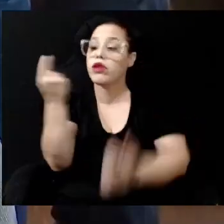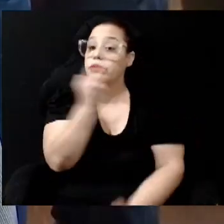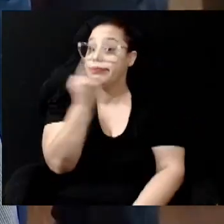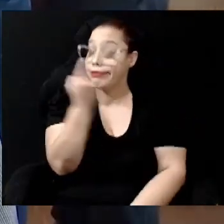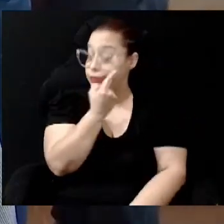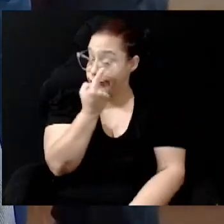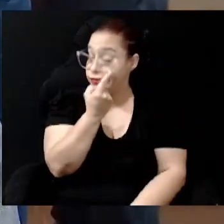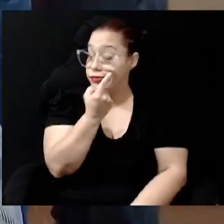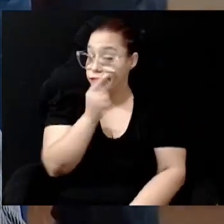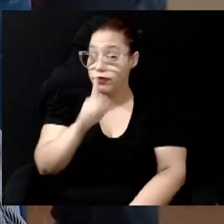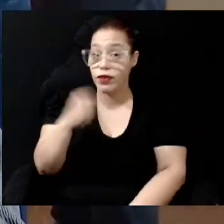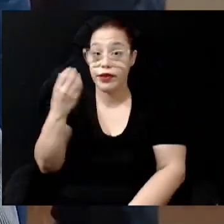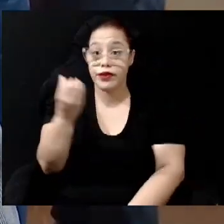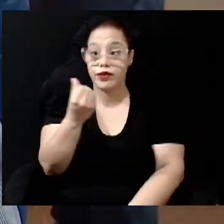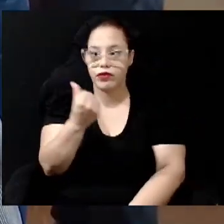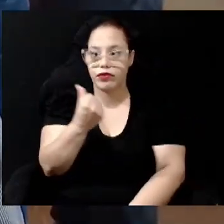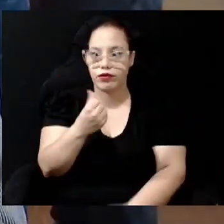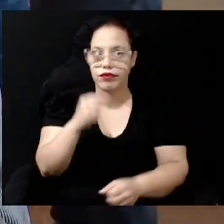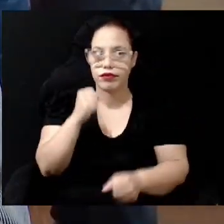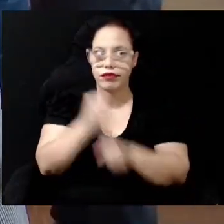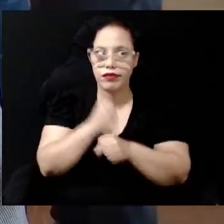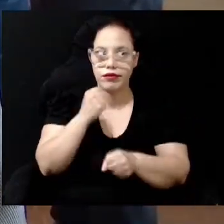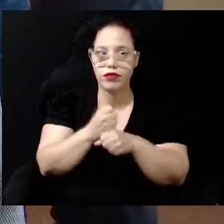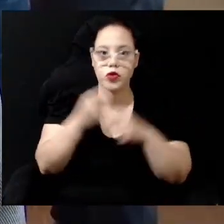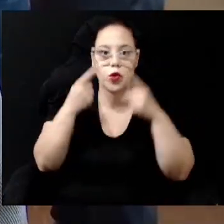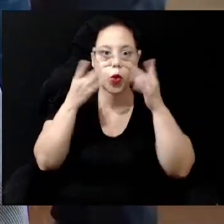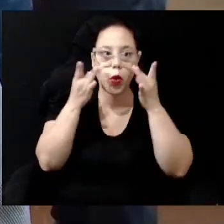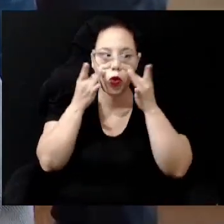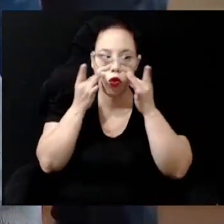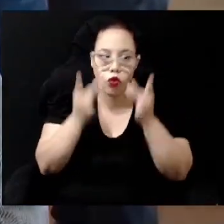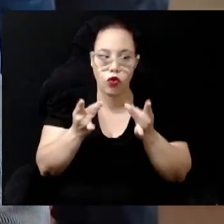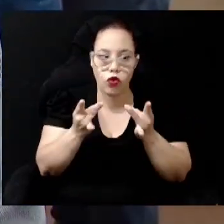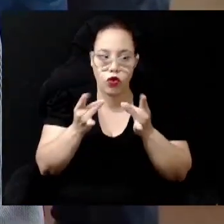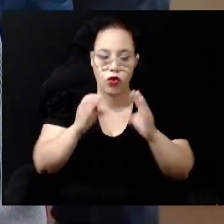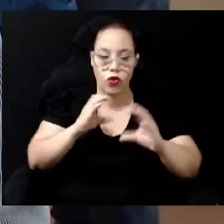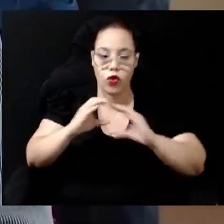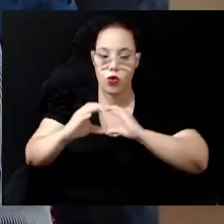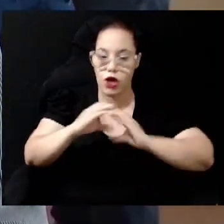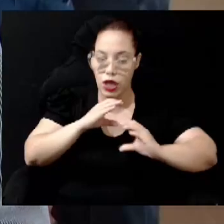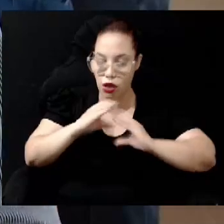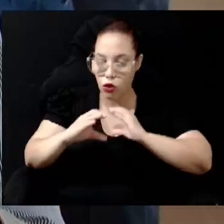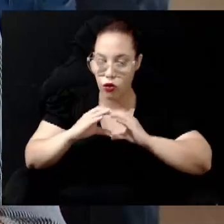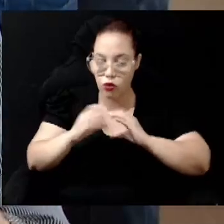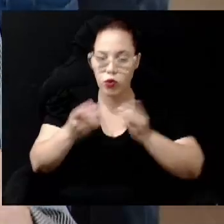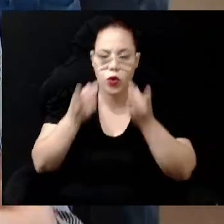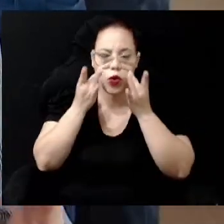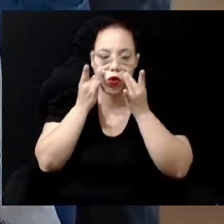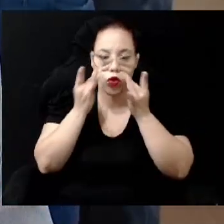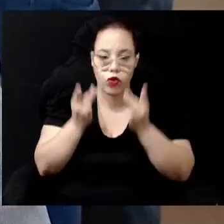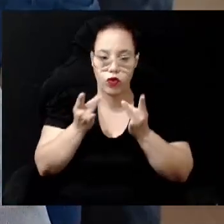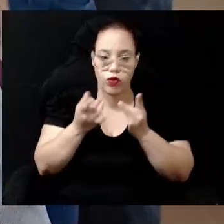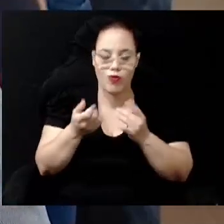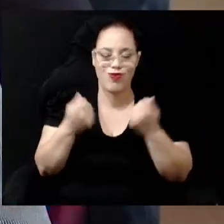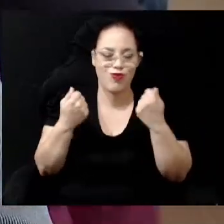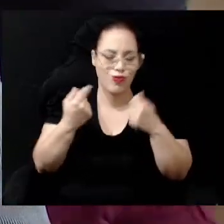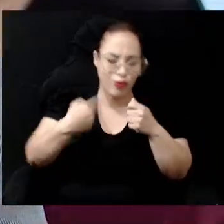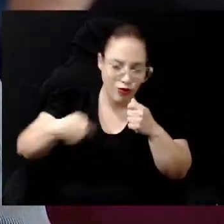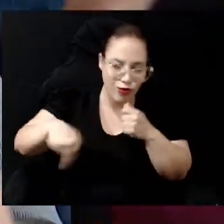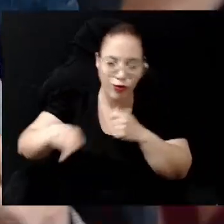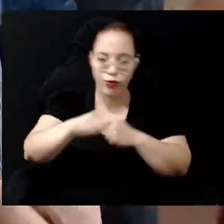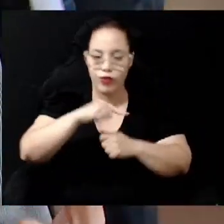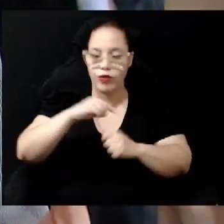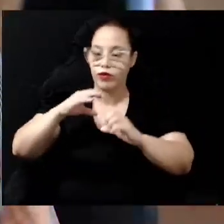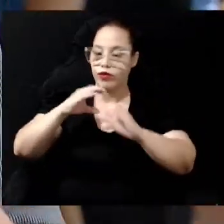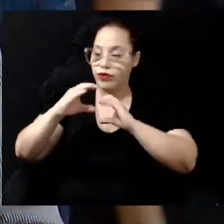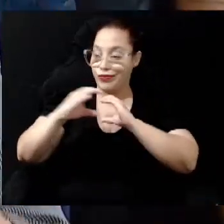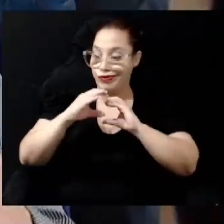depois de 61 anos, focado nos comunicadores, focado nesse sistema de comunicação, para